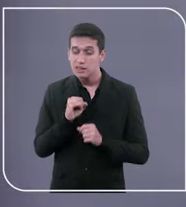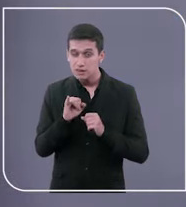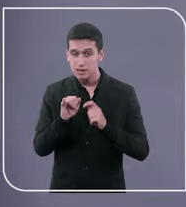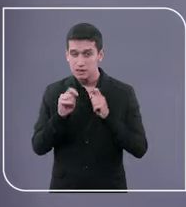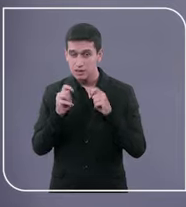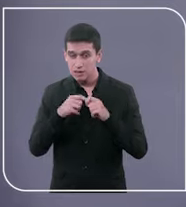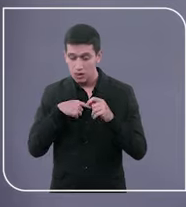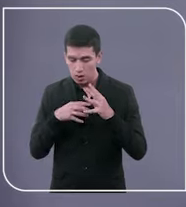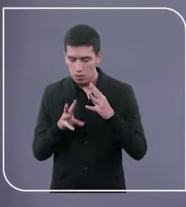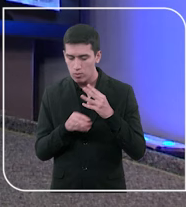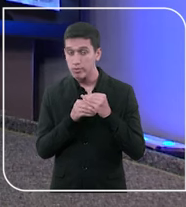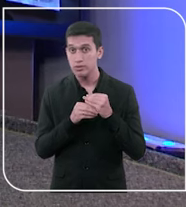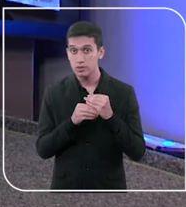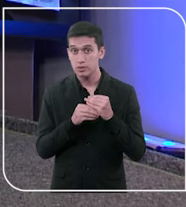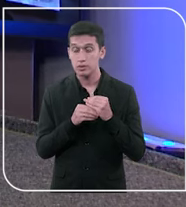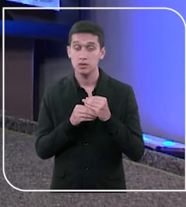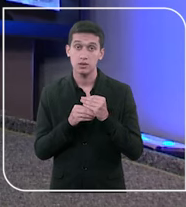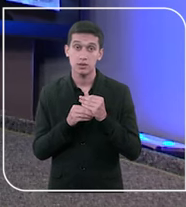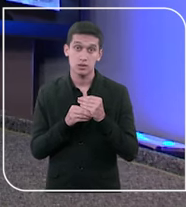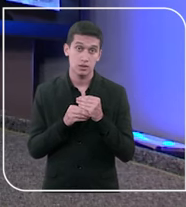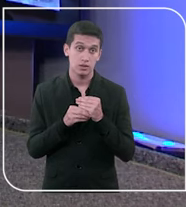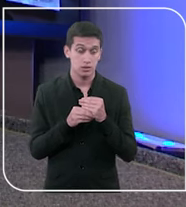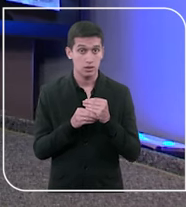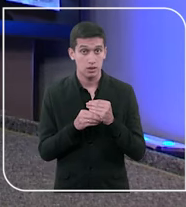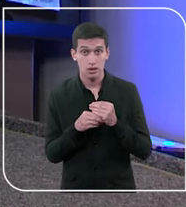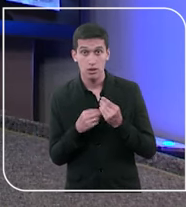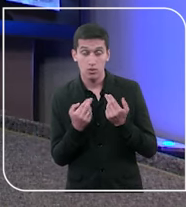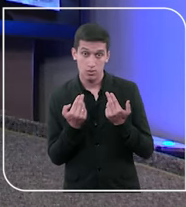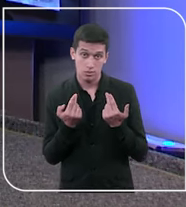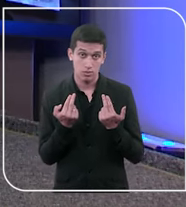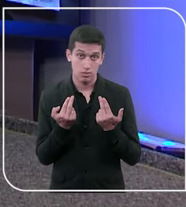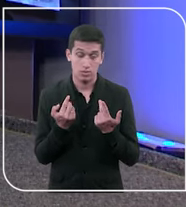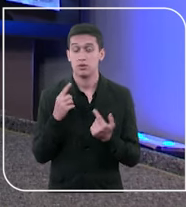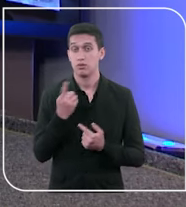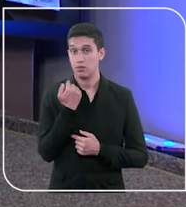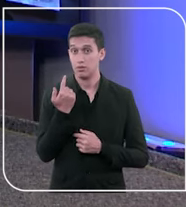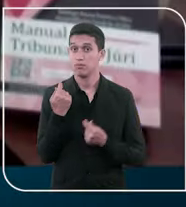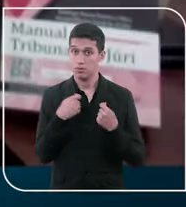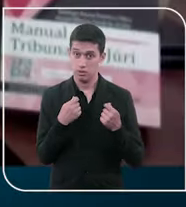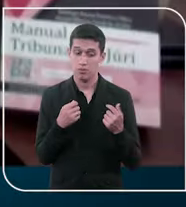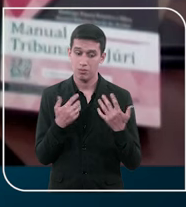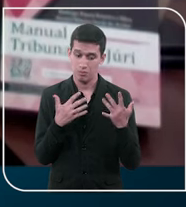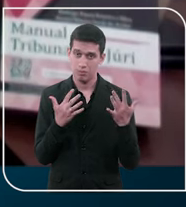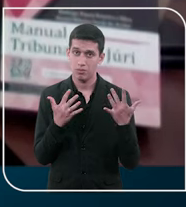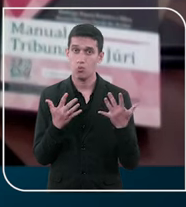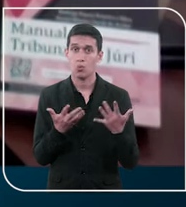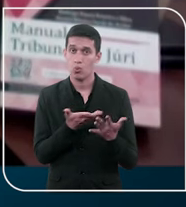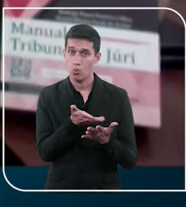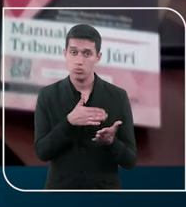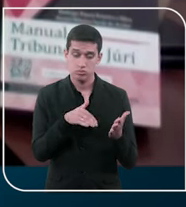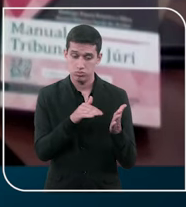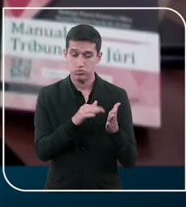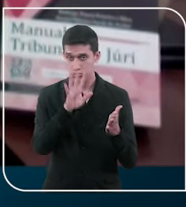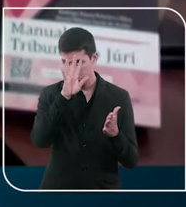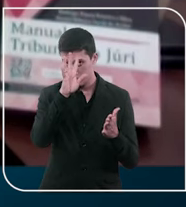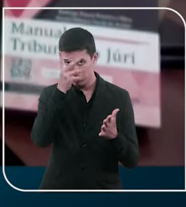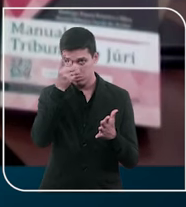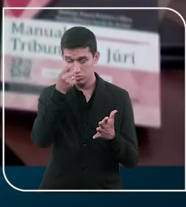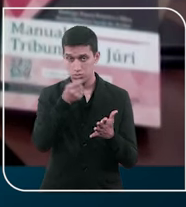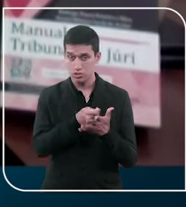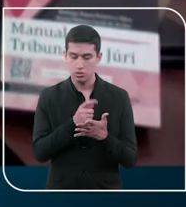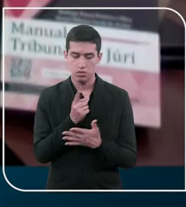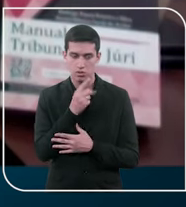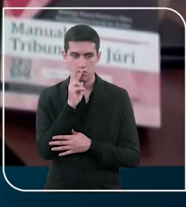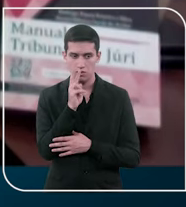Se me permite complementar, por Fátima, favor. Igual Nós temos que elogiar quando as